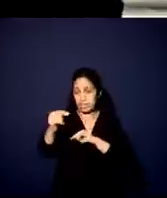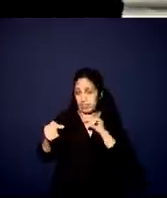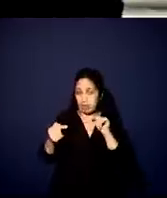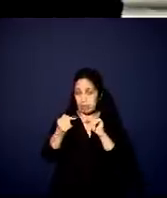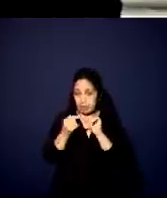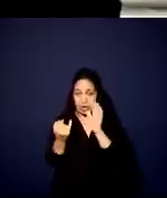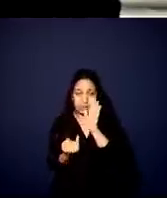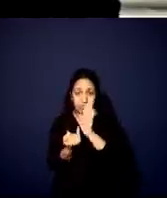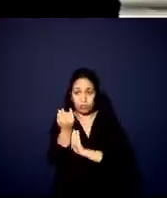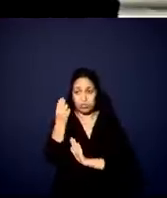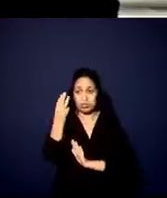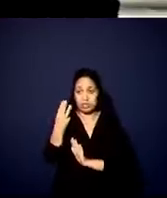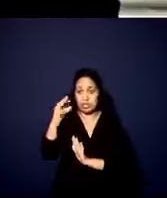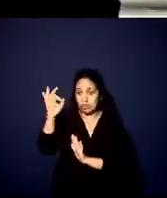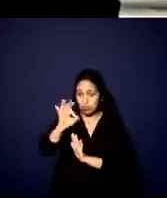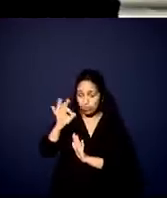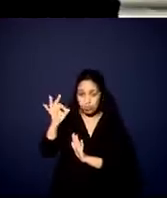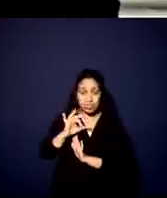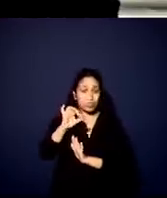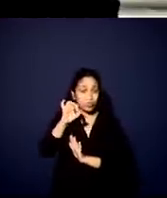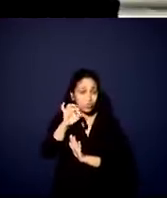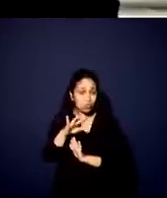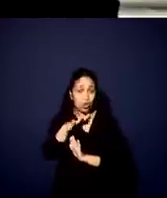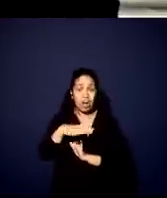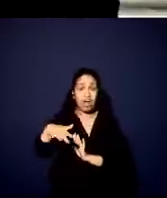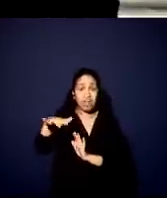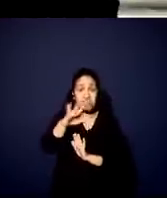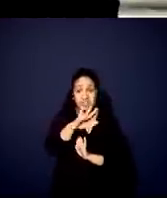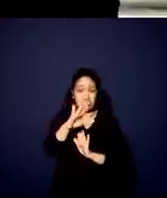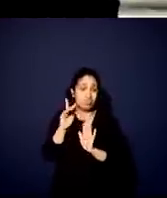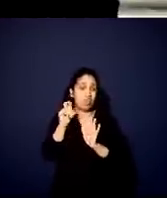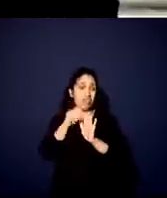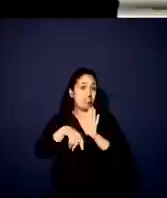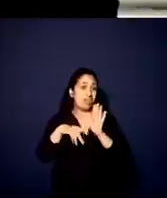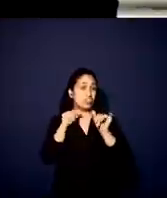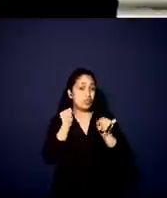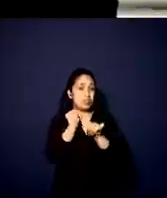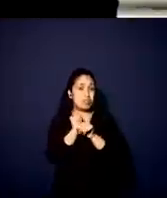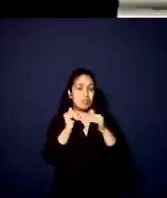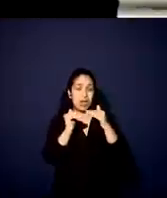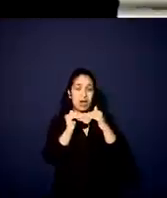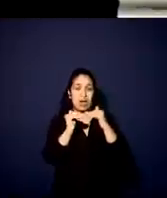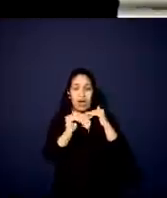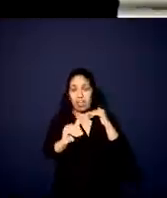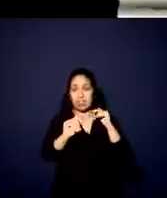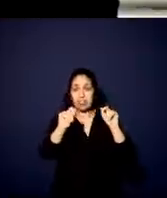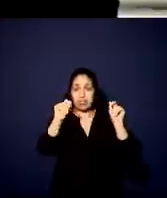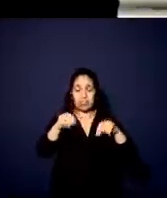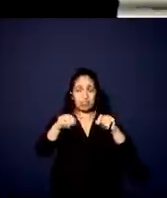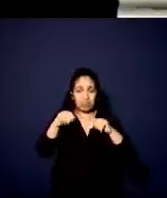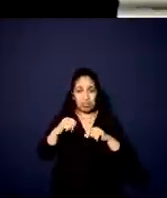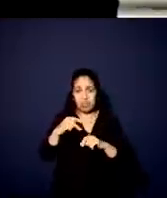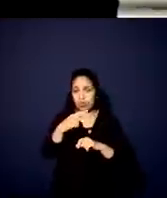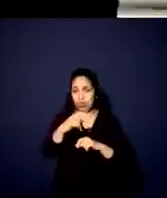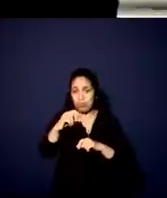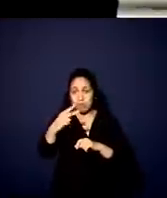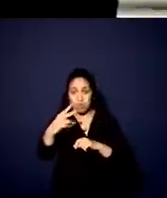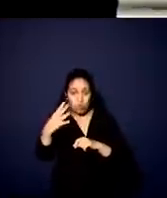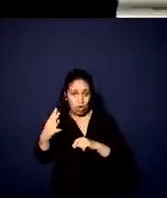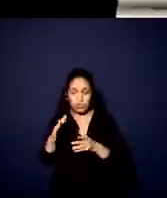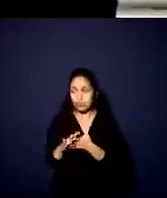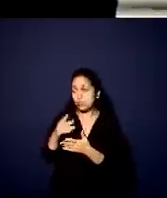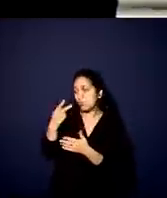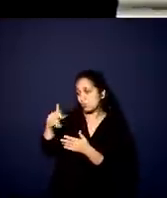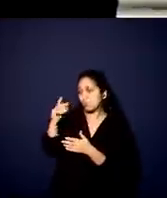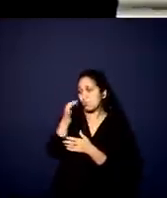inflação em 3% é só nesse cenário é só com a taxa parada que ele conseguiria entregar isso em 2024 eu queria saber a sua